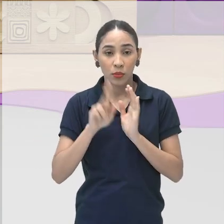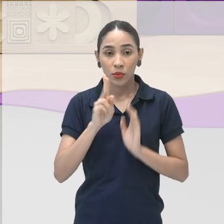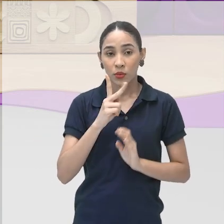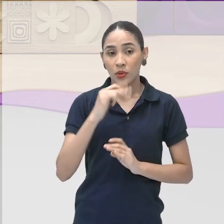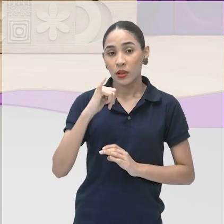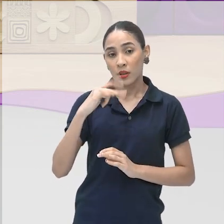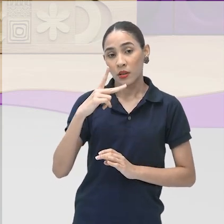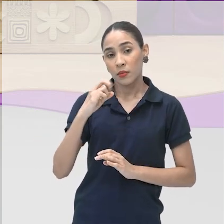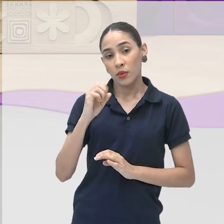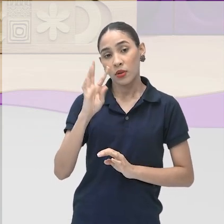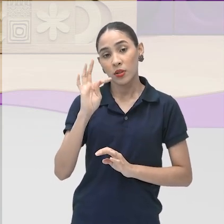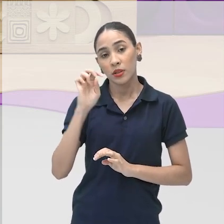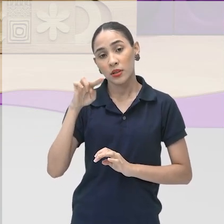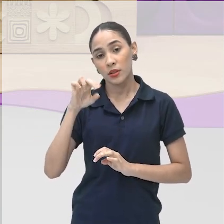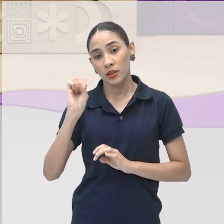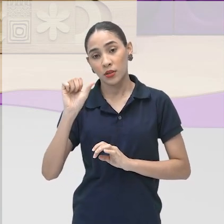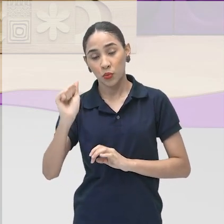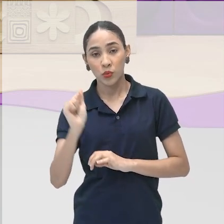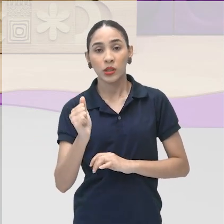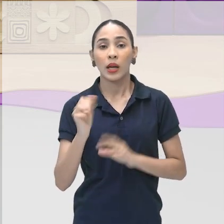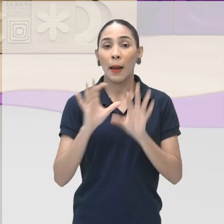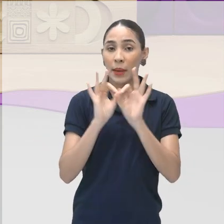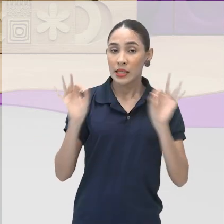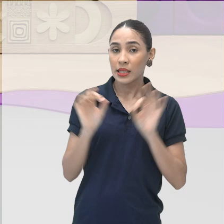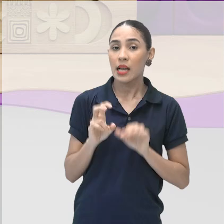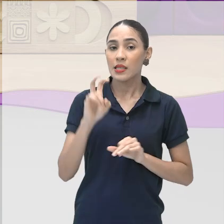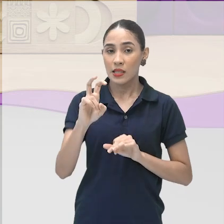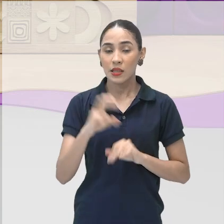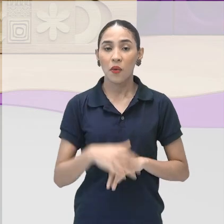hipotenusa de medida 5, que foi o quadrado